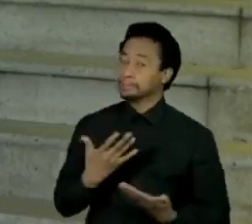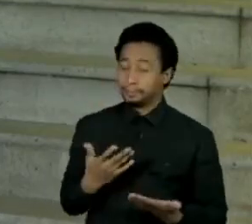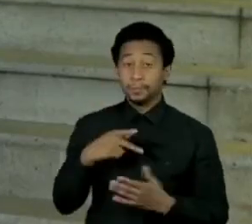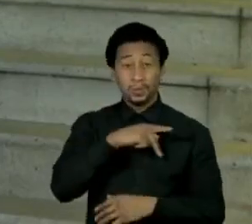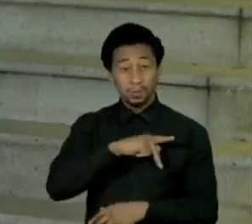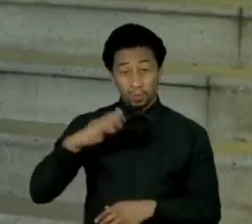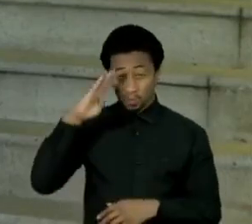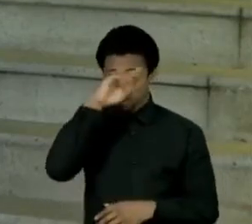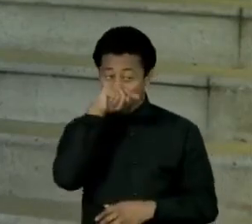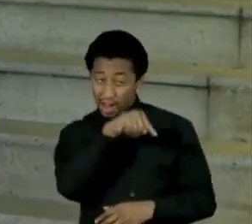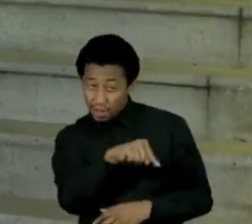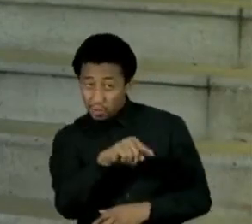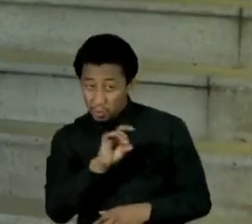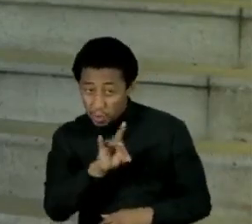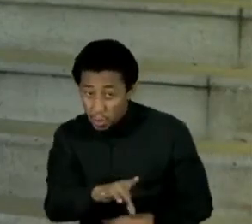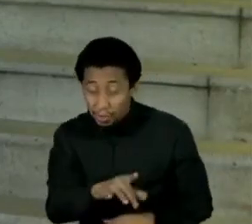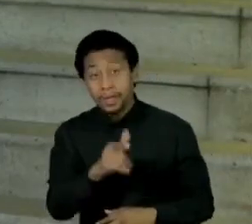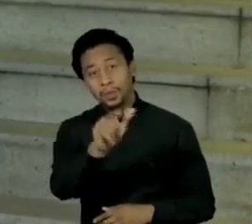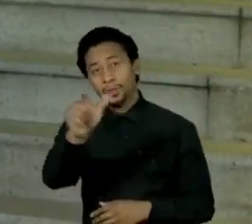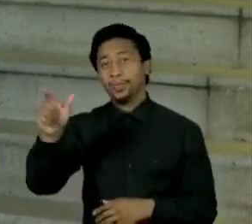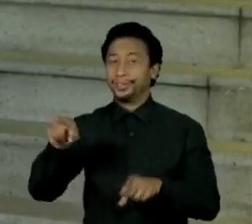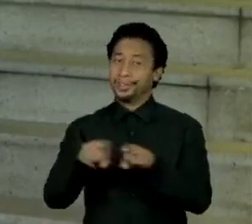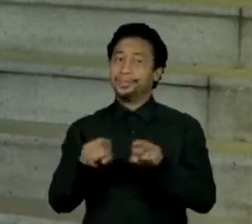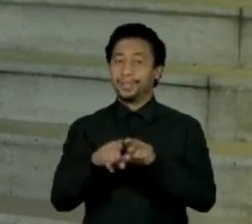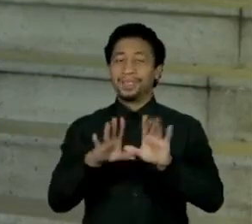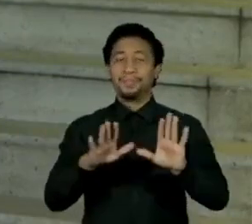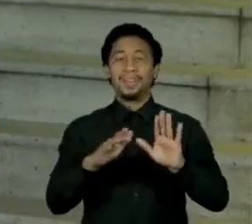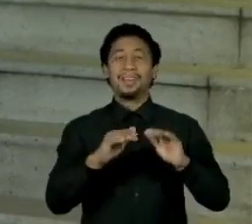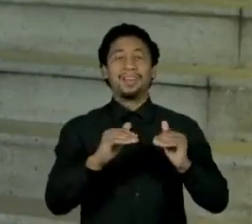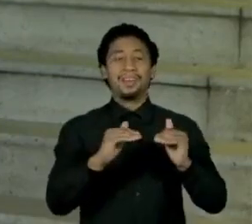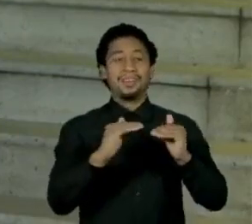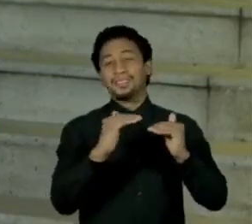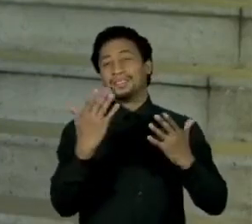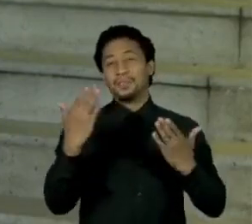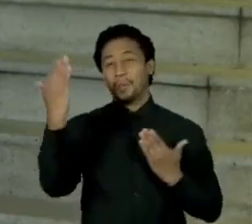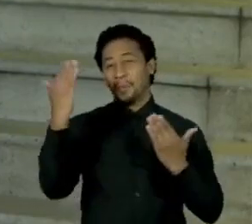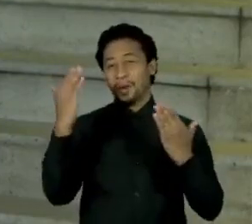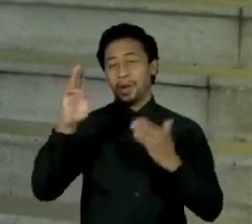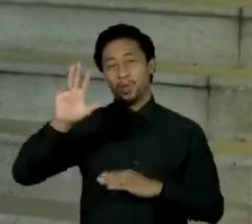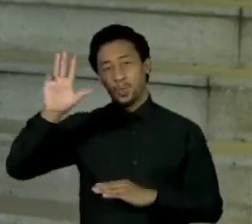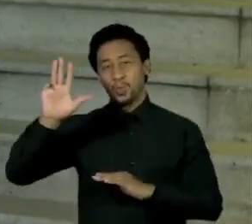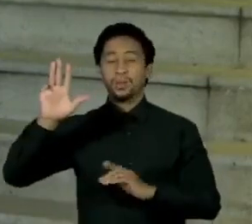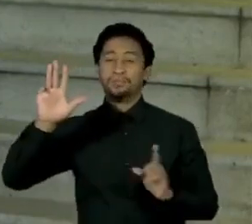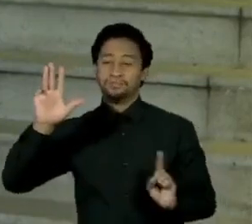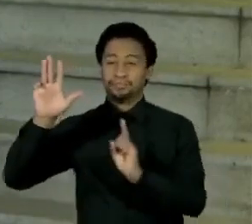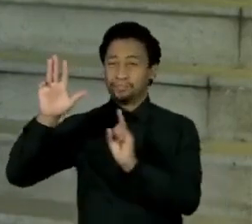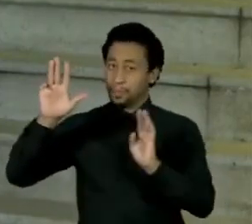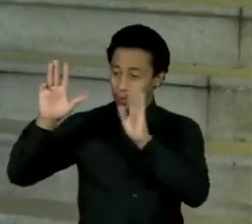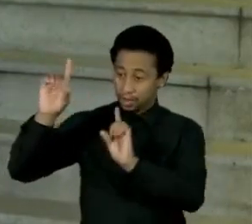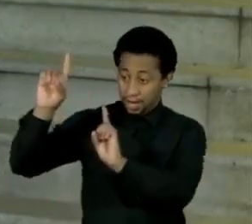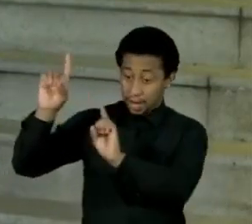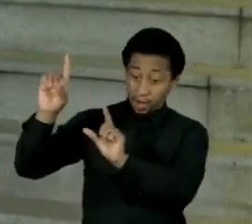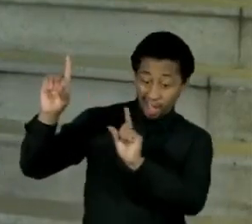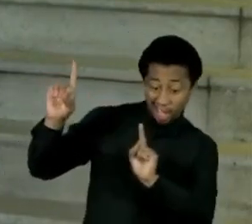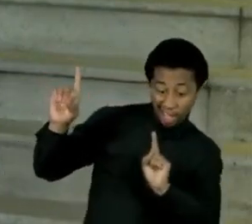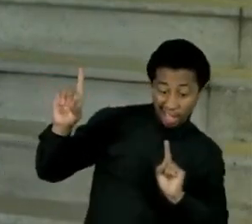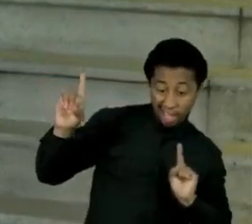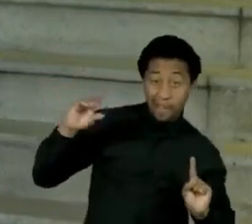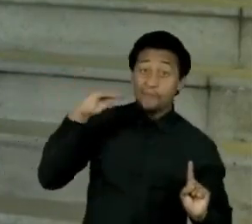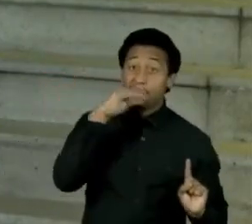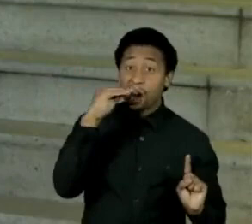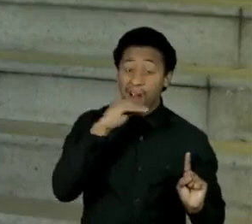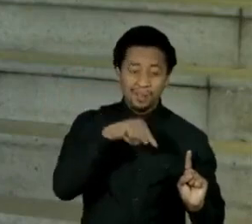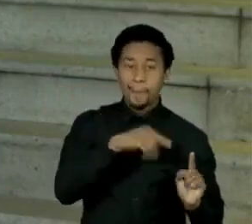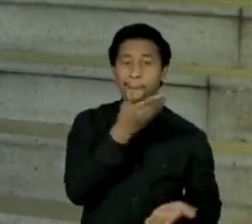os outros candidatos, já que o voto é tirado dos que estão mais abaixo nas pesquisas. E o eleitor parece disposto a isso, de acordo